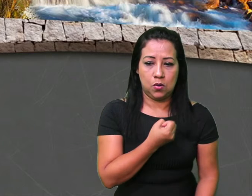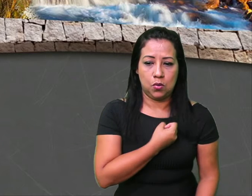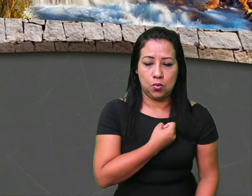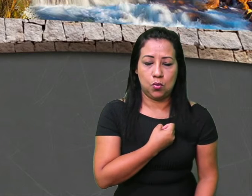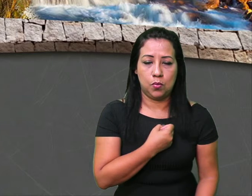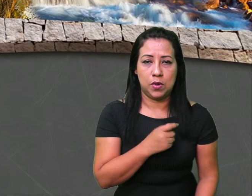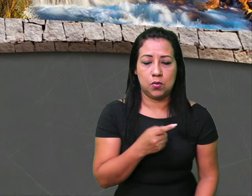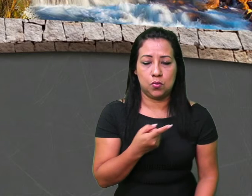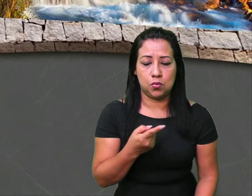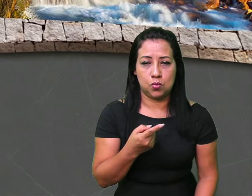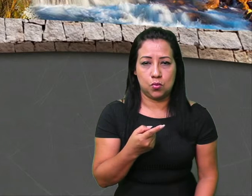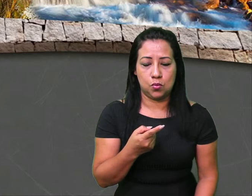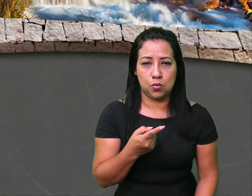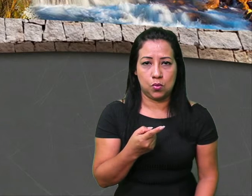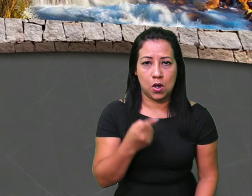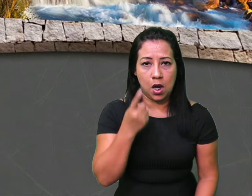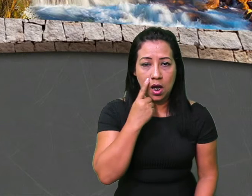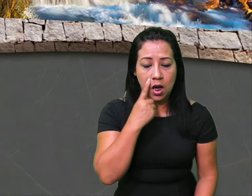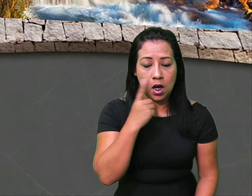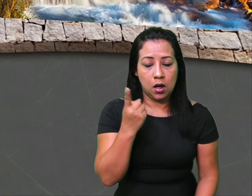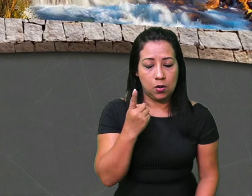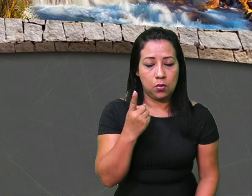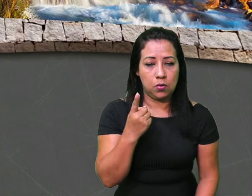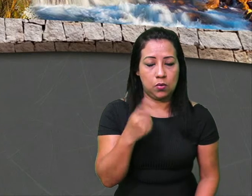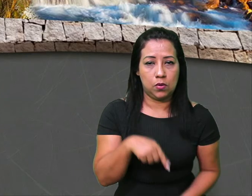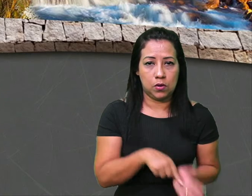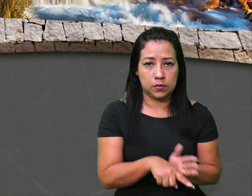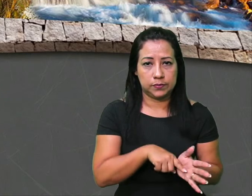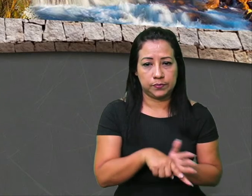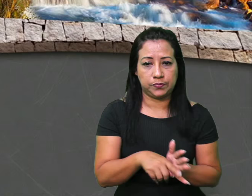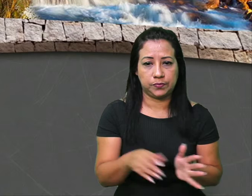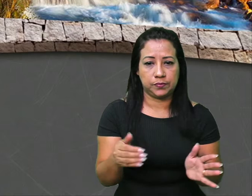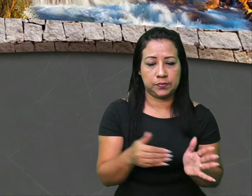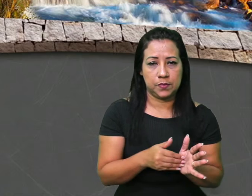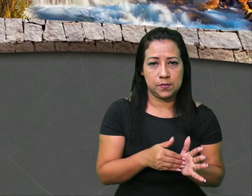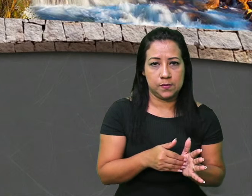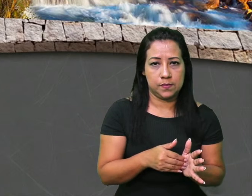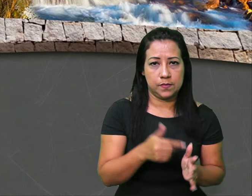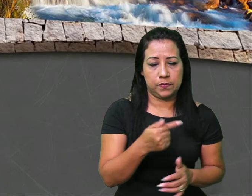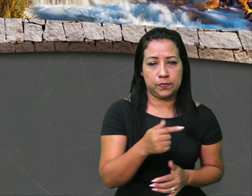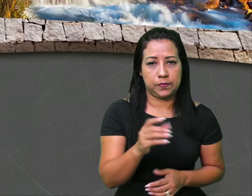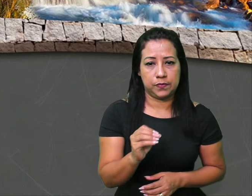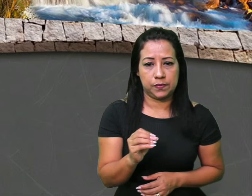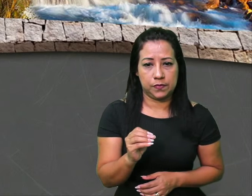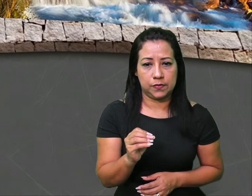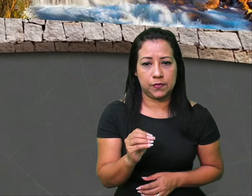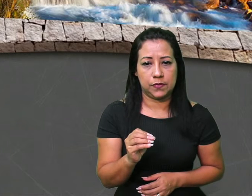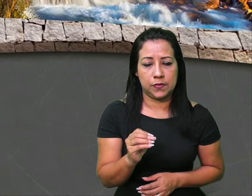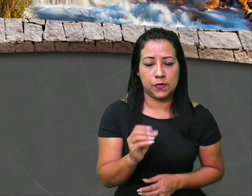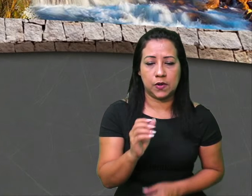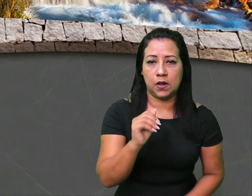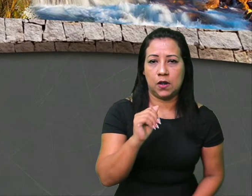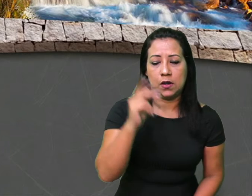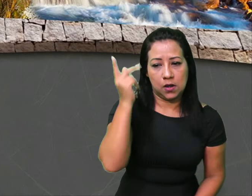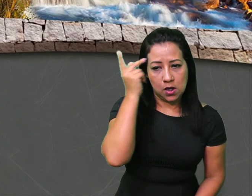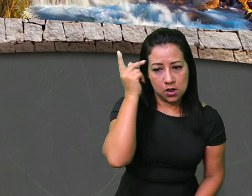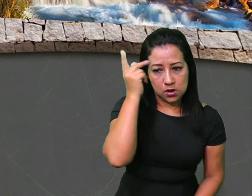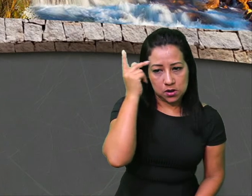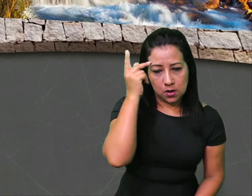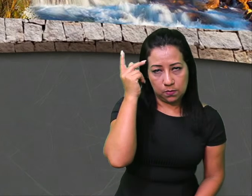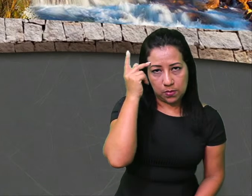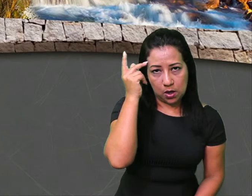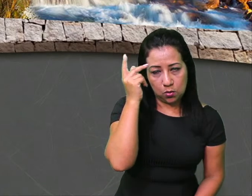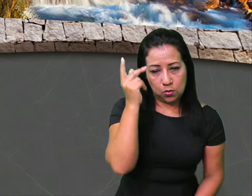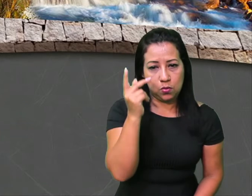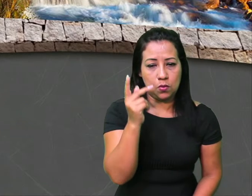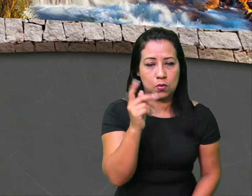até os anos 70, as quatro cidades, São Paulo, São Bernardo, São Caetano e Diadema, São Paulo, Santo